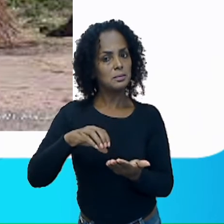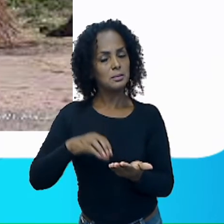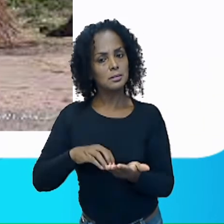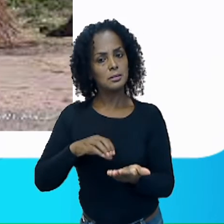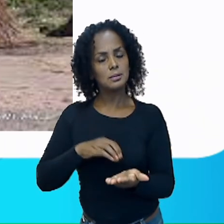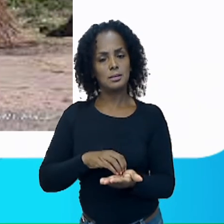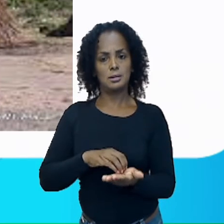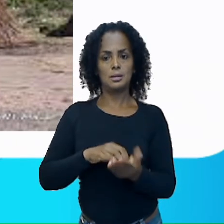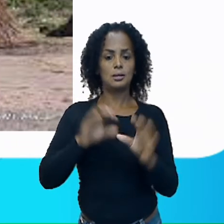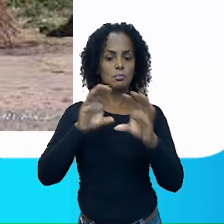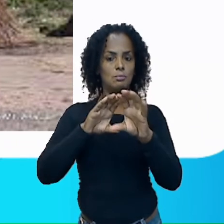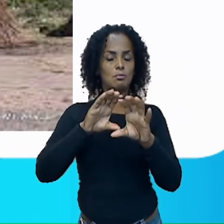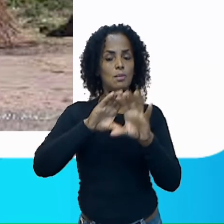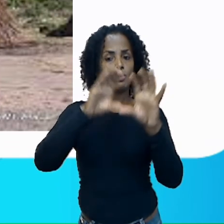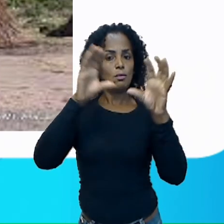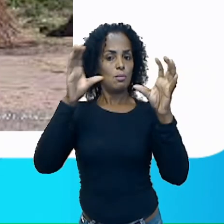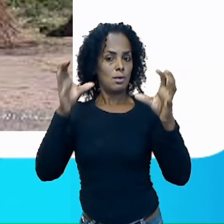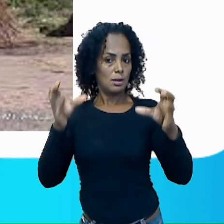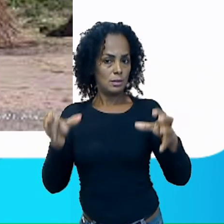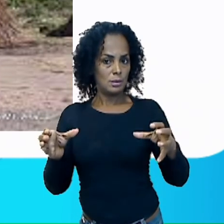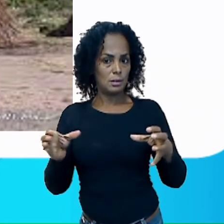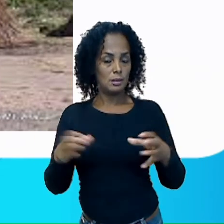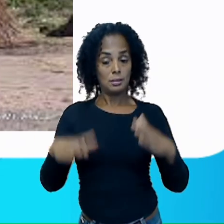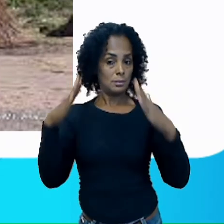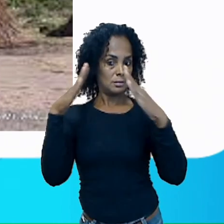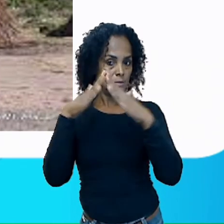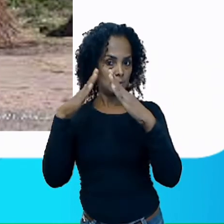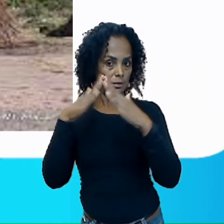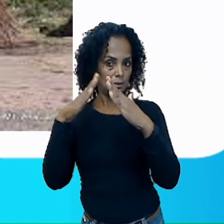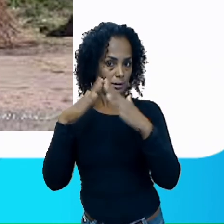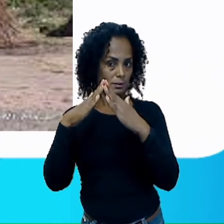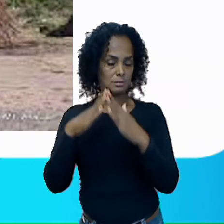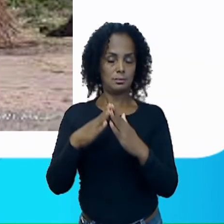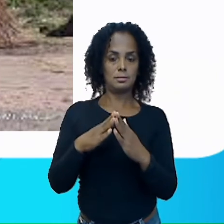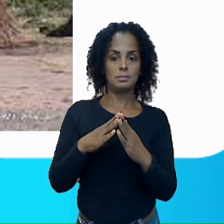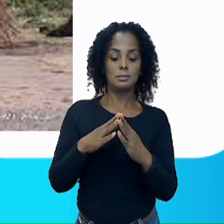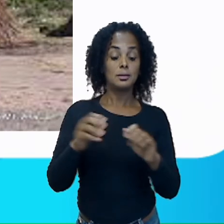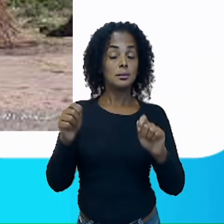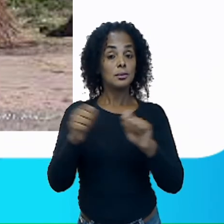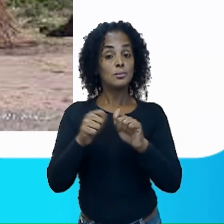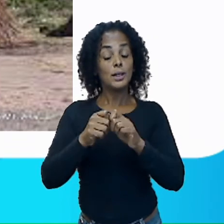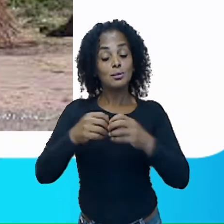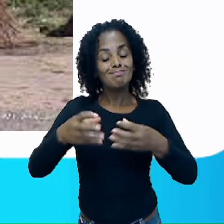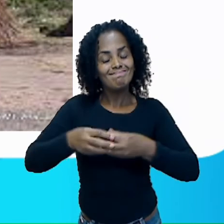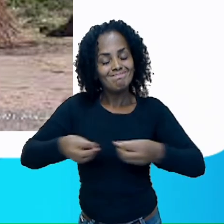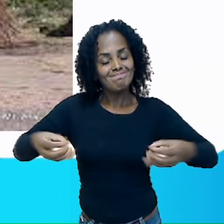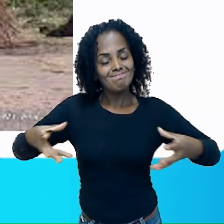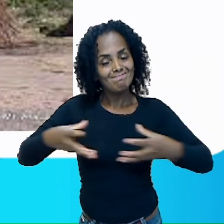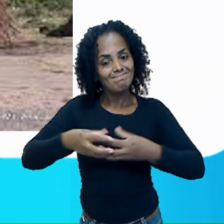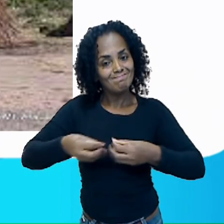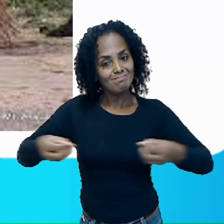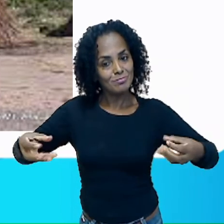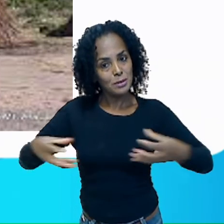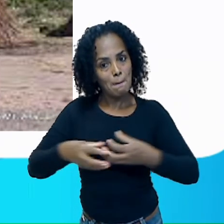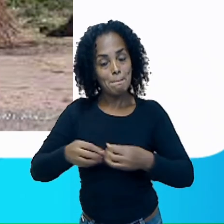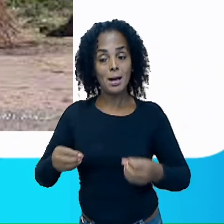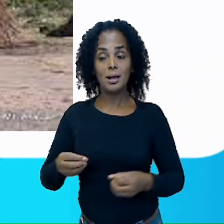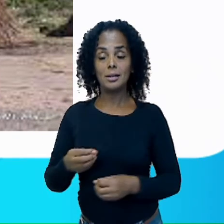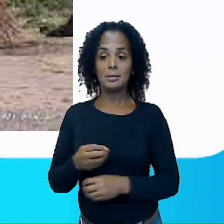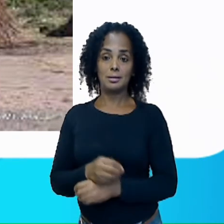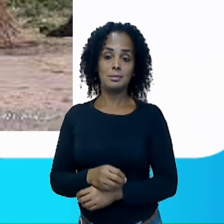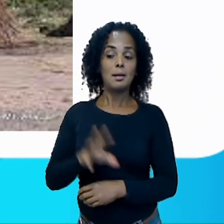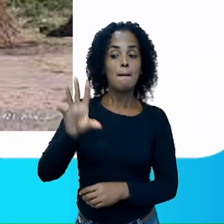Nós temos aqui bem no centro uma oca indígena. São feitas de palhas colhidas lá da natureza,